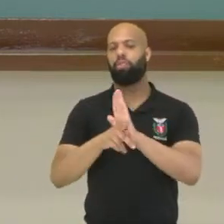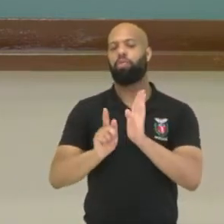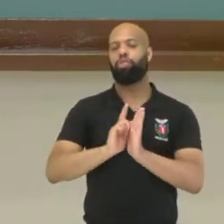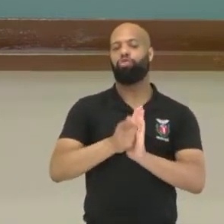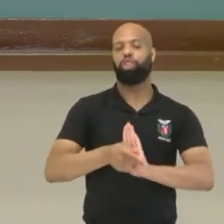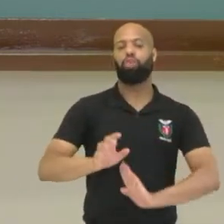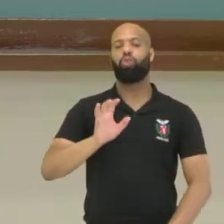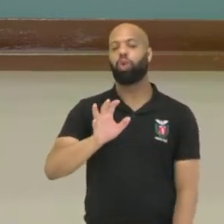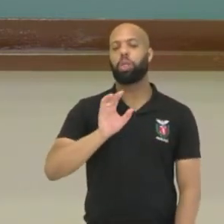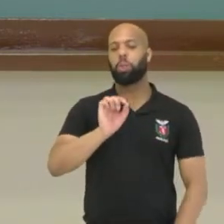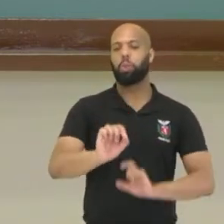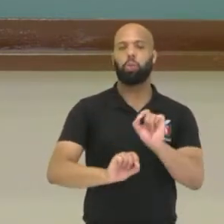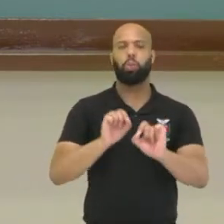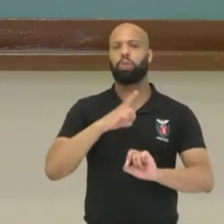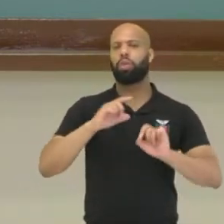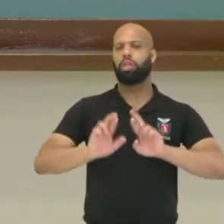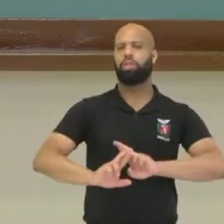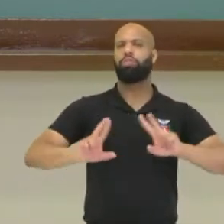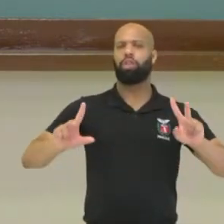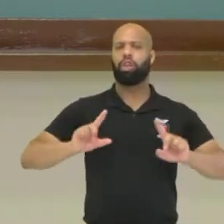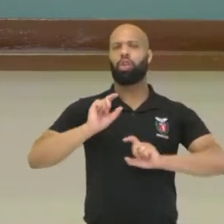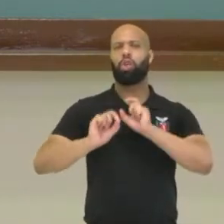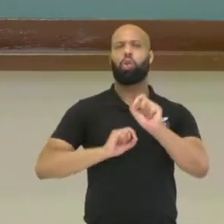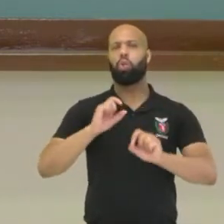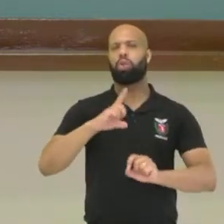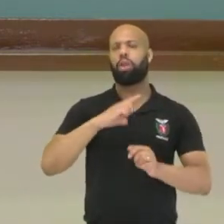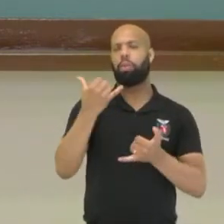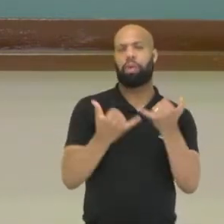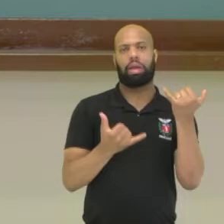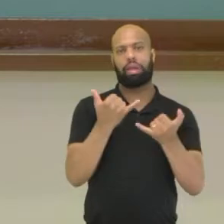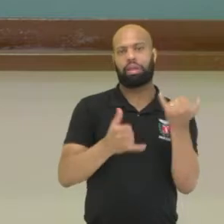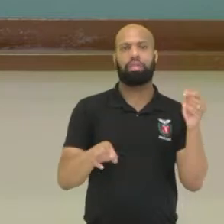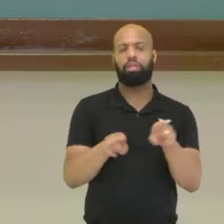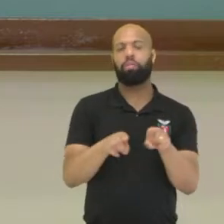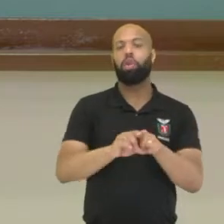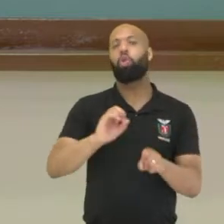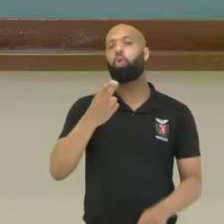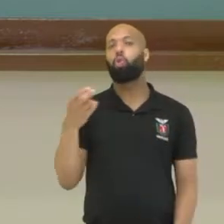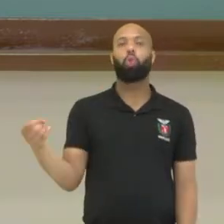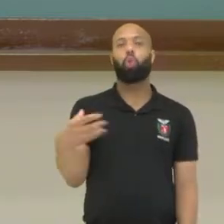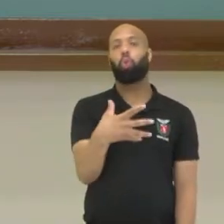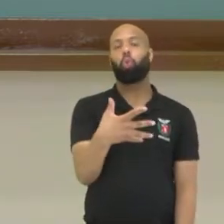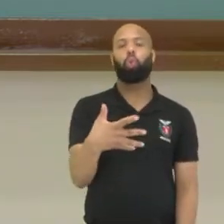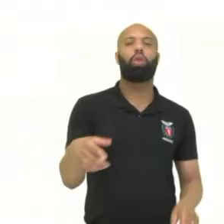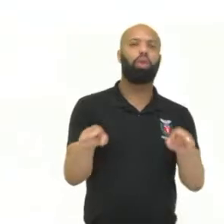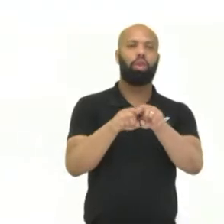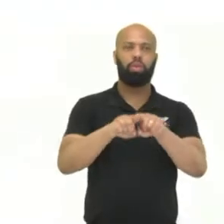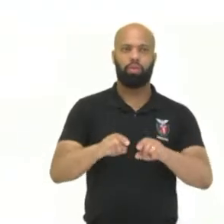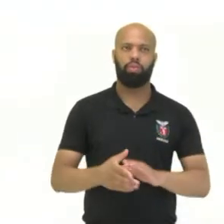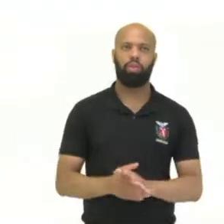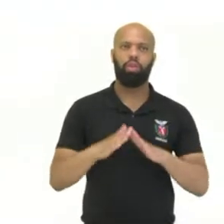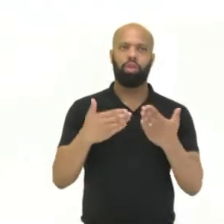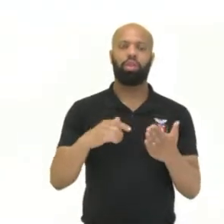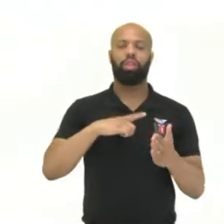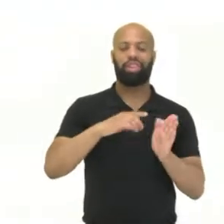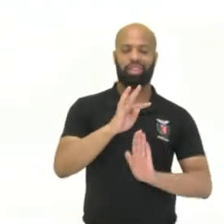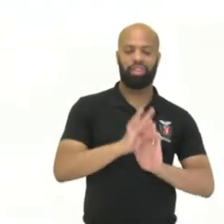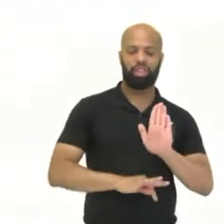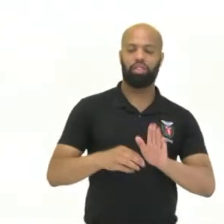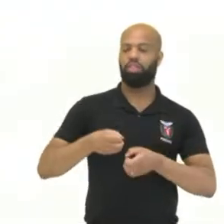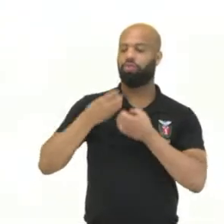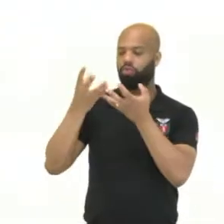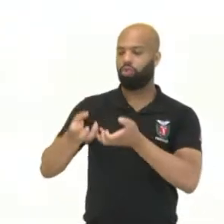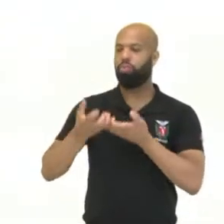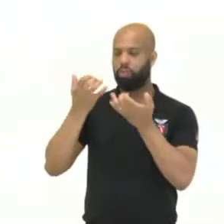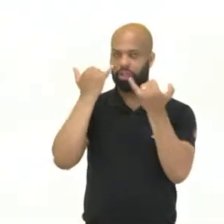O que tem de tão diferente ou de tão inovador, vamos ver? Então, os textos são